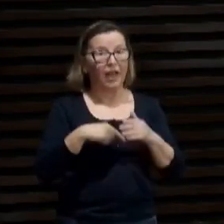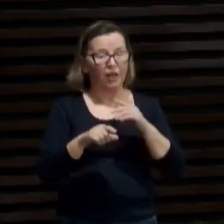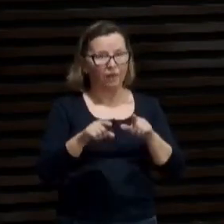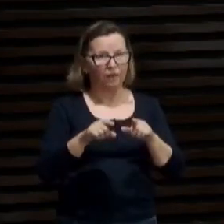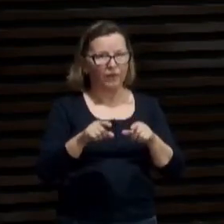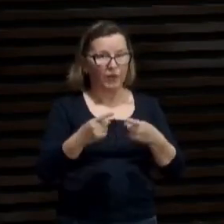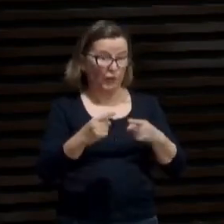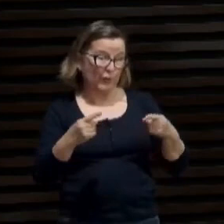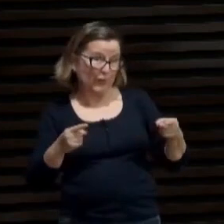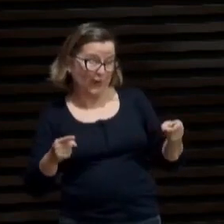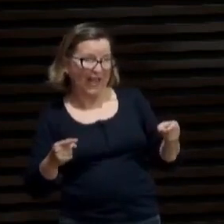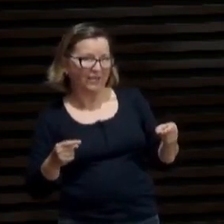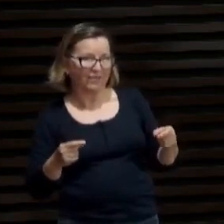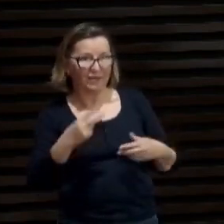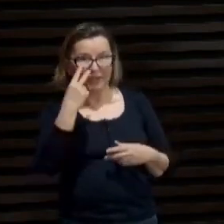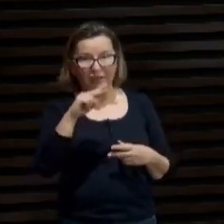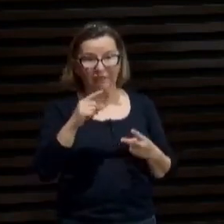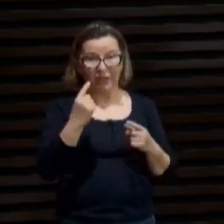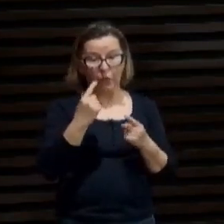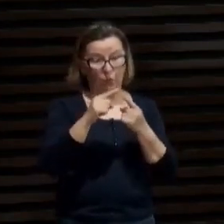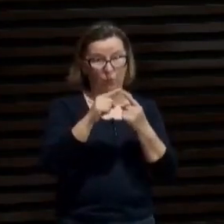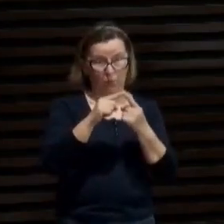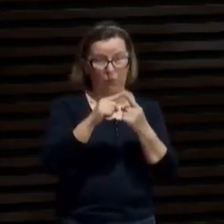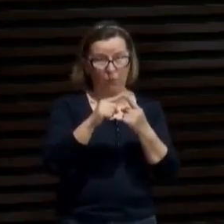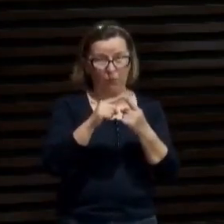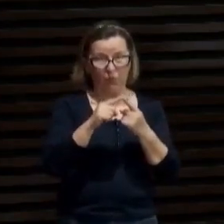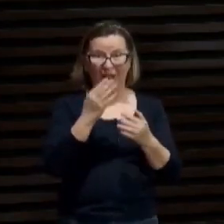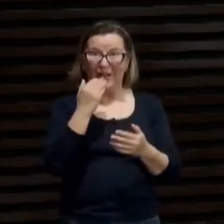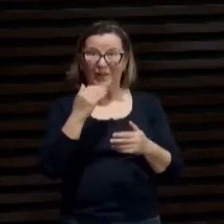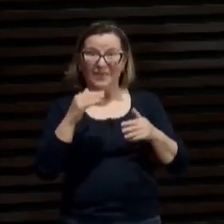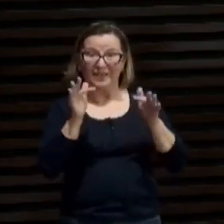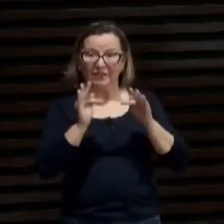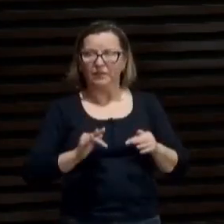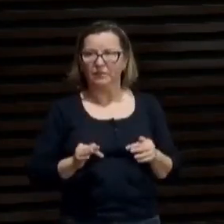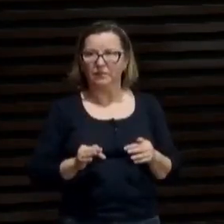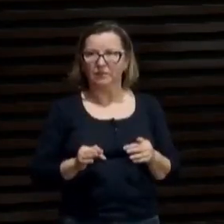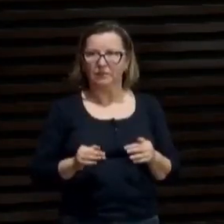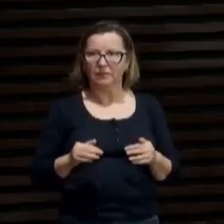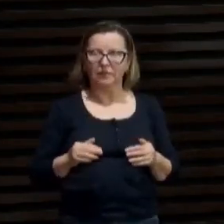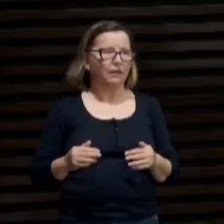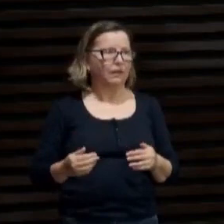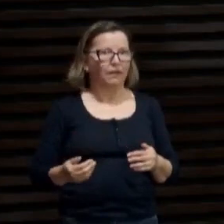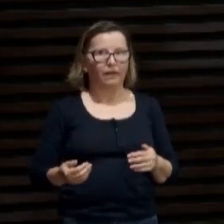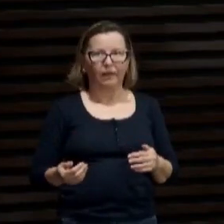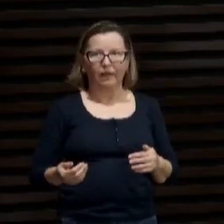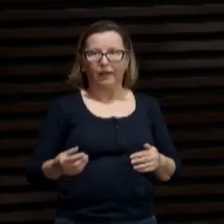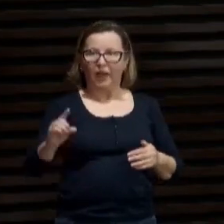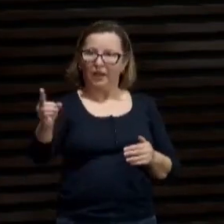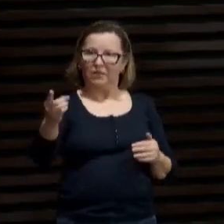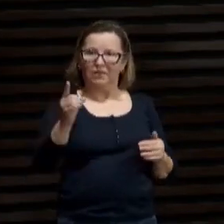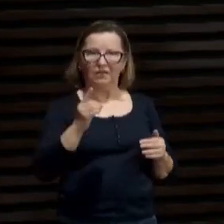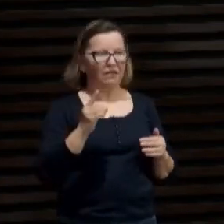lá comendo, se divertindo, o churrasco estava uma delícia. A hora que o outro chegou, ele foi embora. Não tinha nem saído da picanha